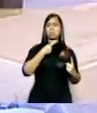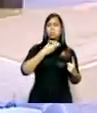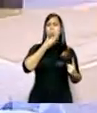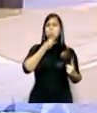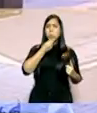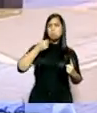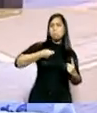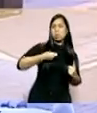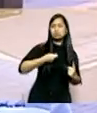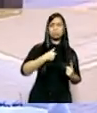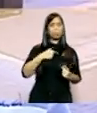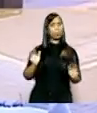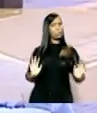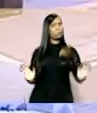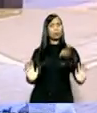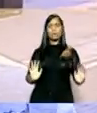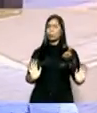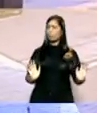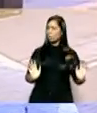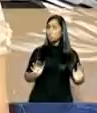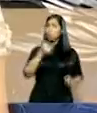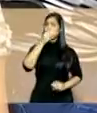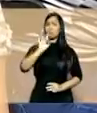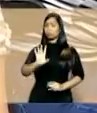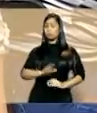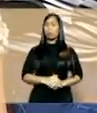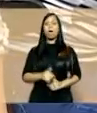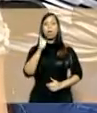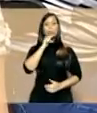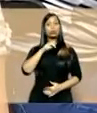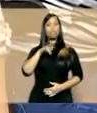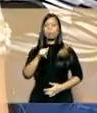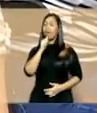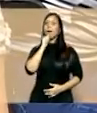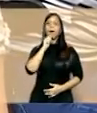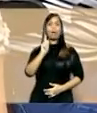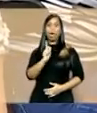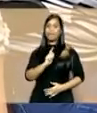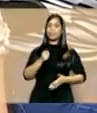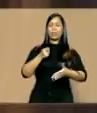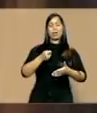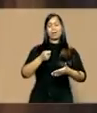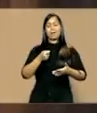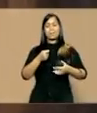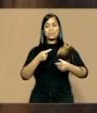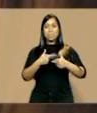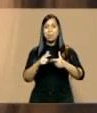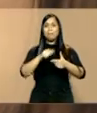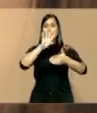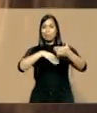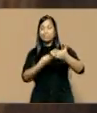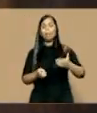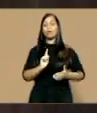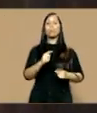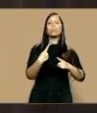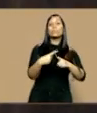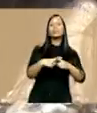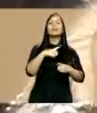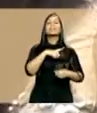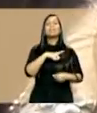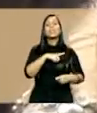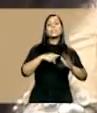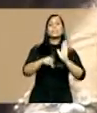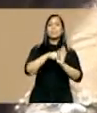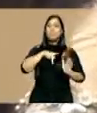Eu não sou machista, né? Eu só dei a minha opinião. Giovana ainda não enfrentou polêmicas em seu perfil, mas é porque ela tem uma